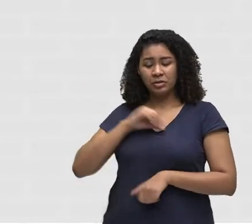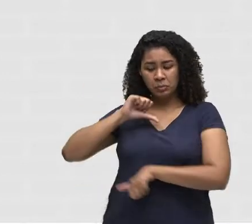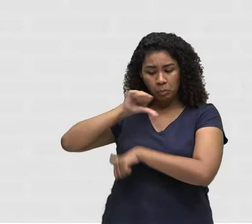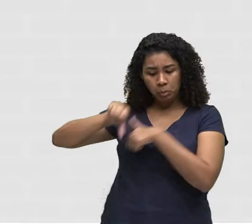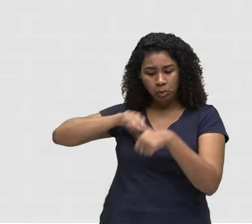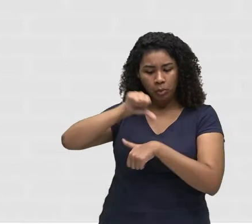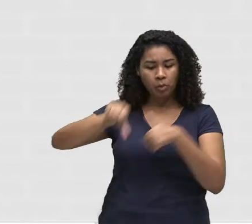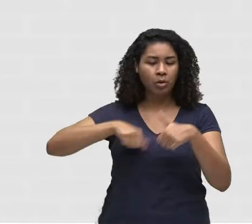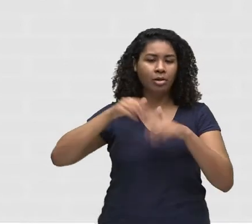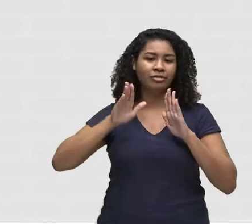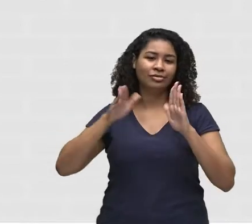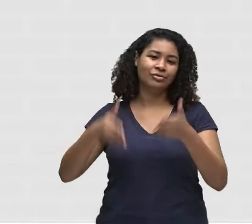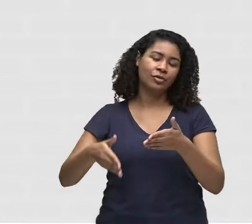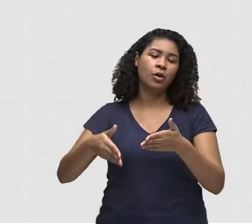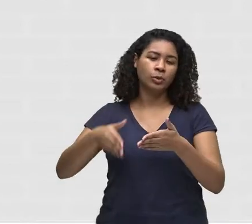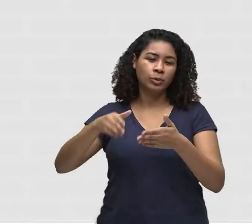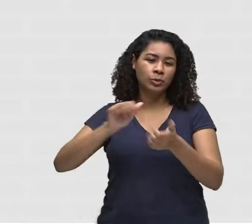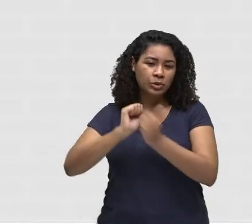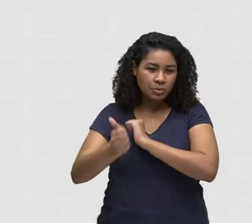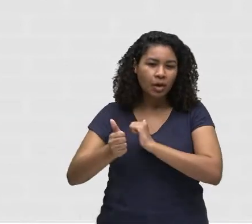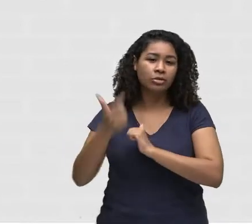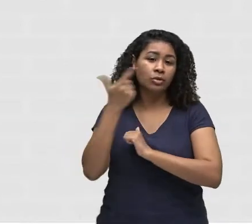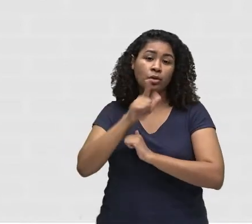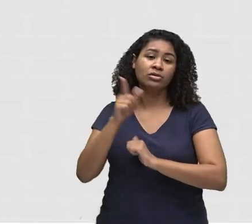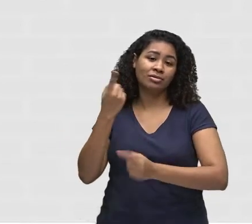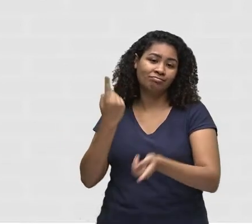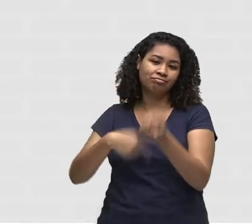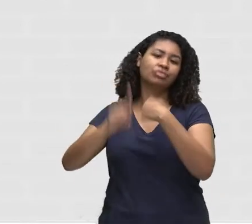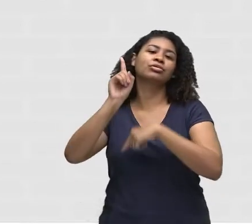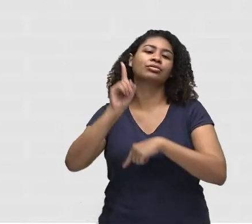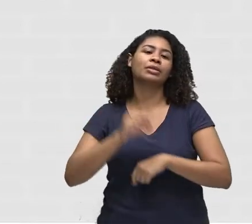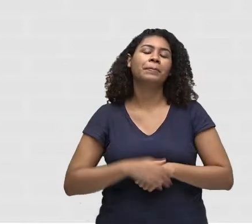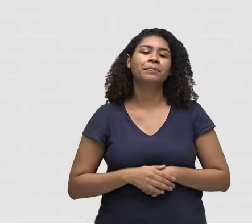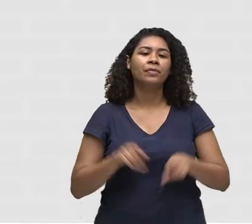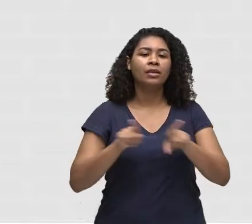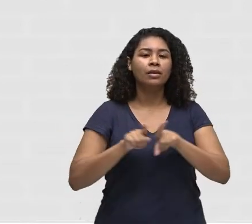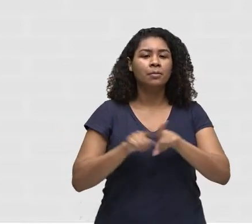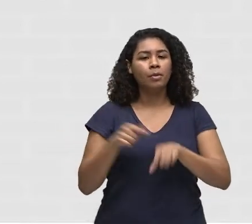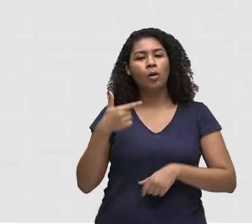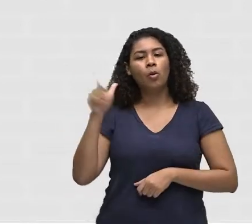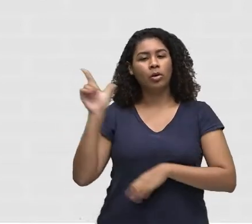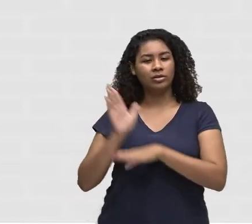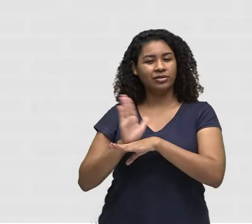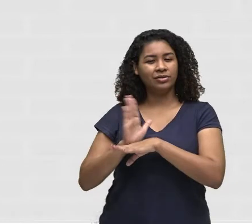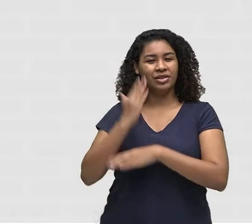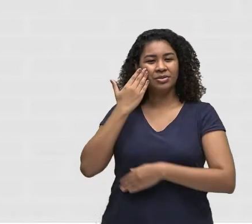esporte. Tem aí o Para Todos também, um filme de 2016,